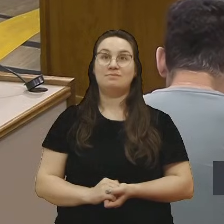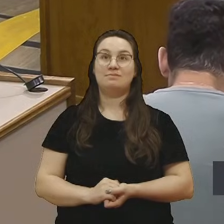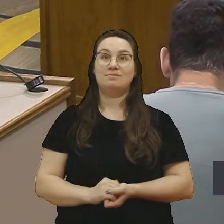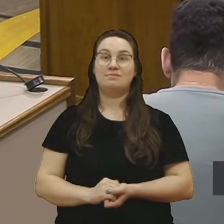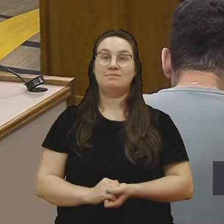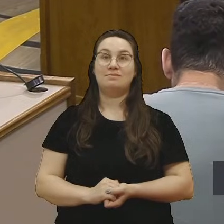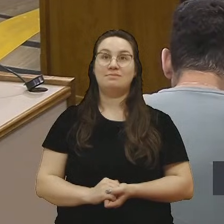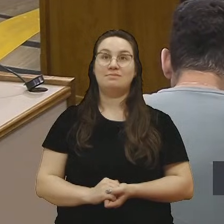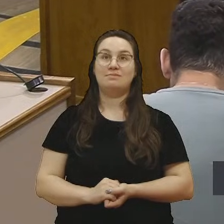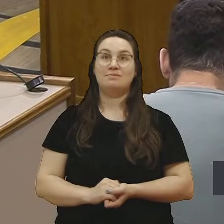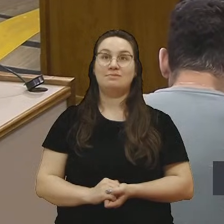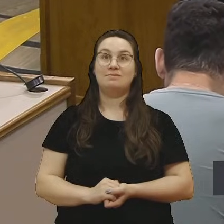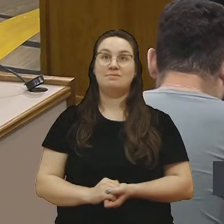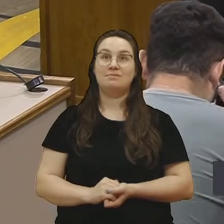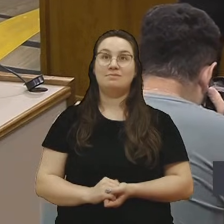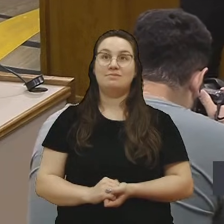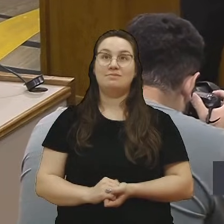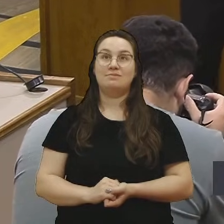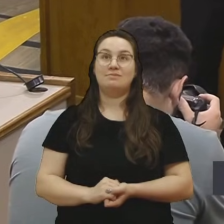Sim, tá.